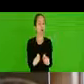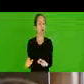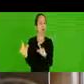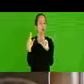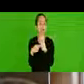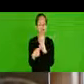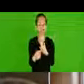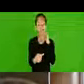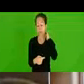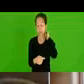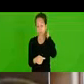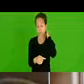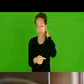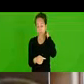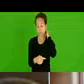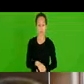aqui, então,